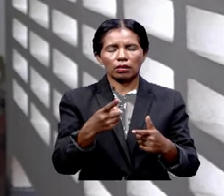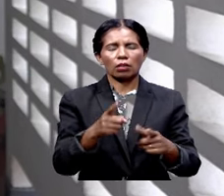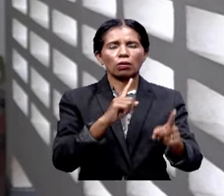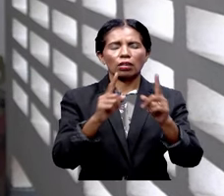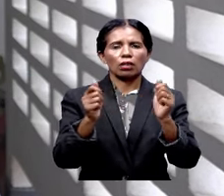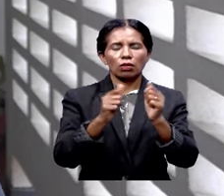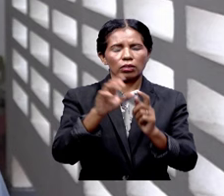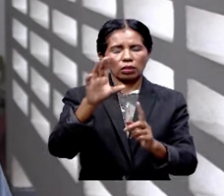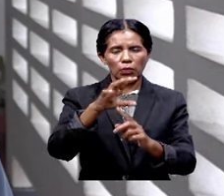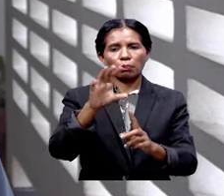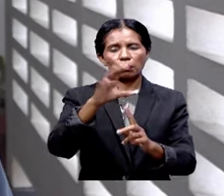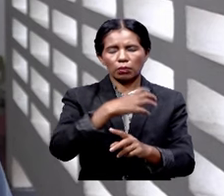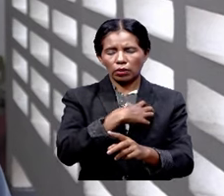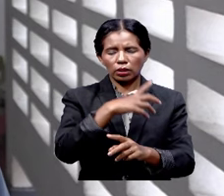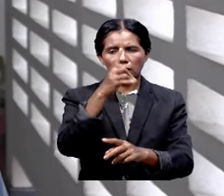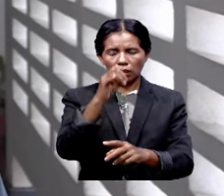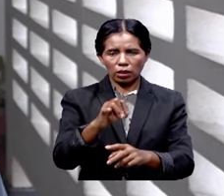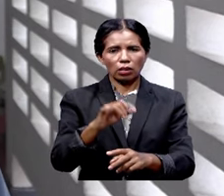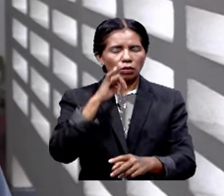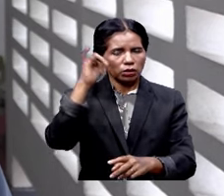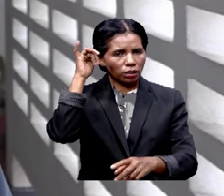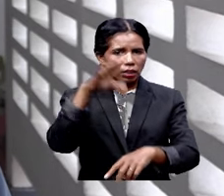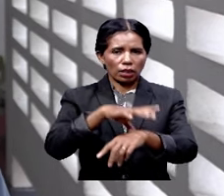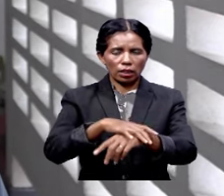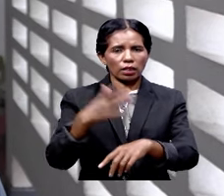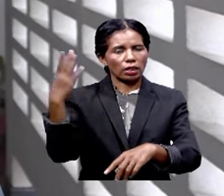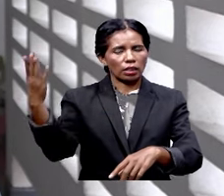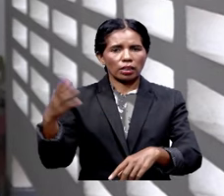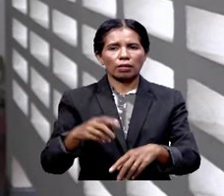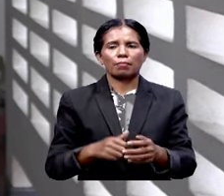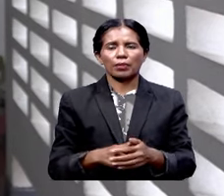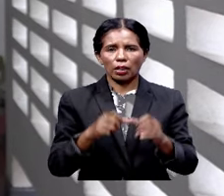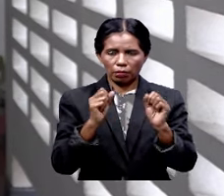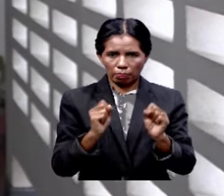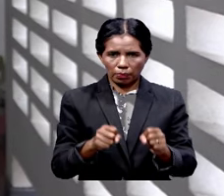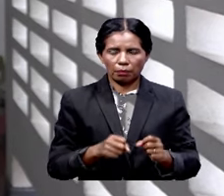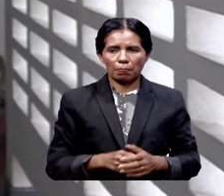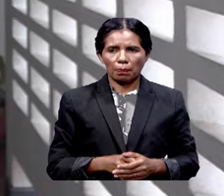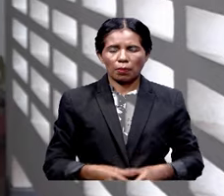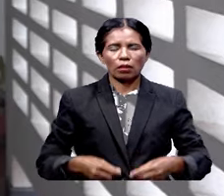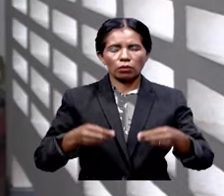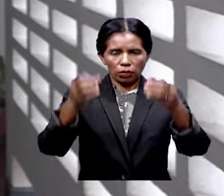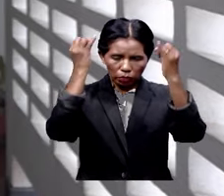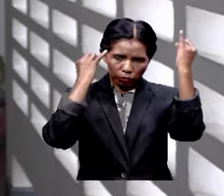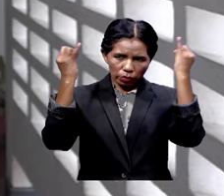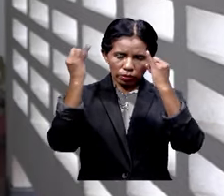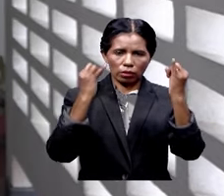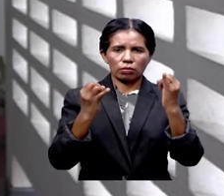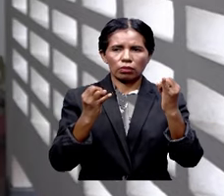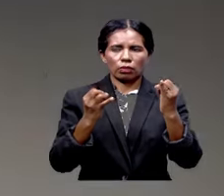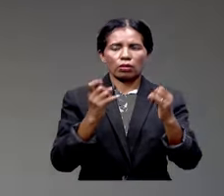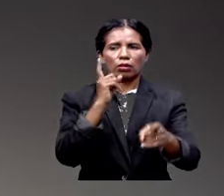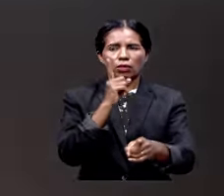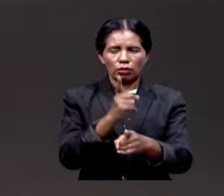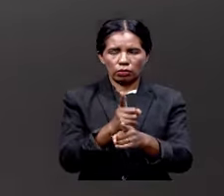dele, orsei a atuação no terreno, para a tubele, fo informação no BEMAC.